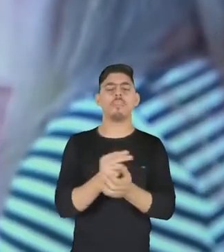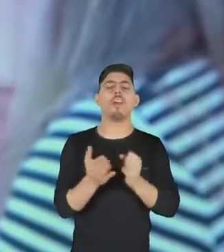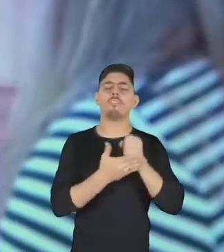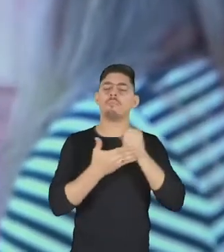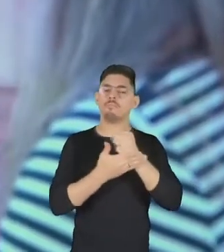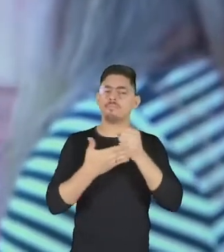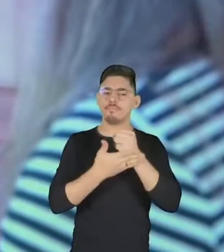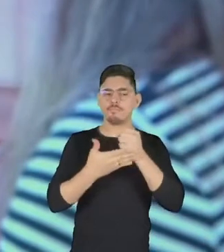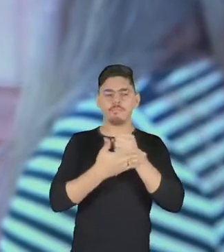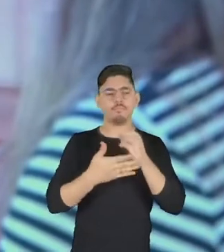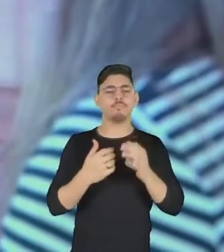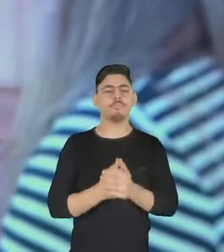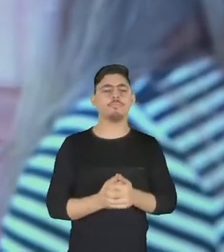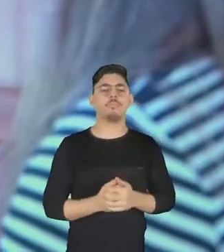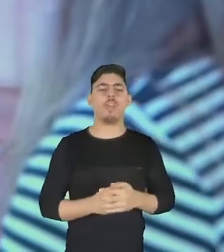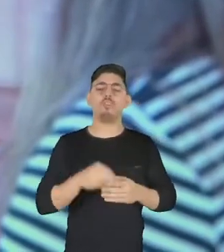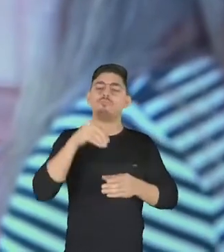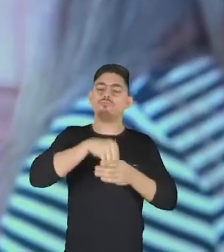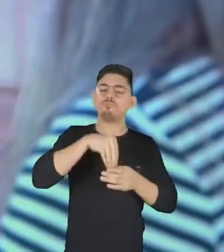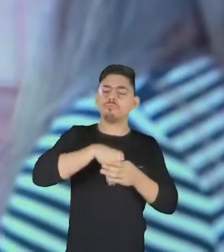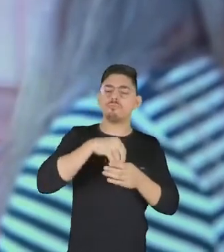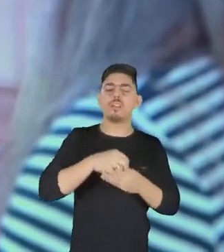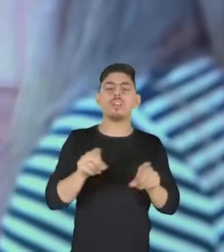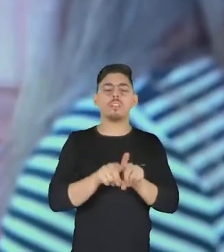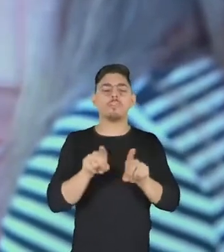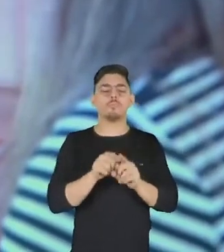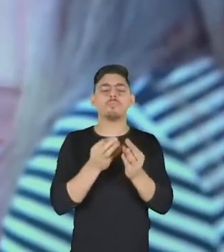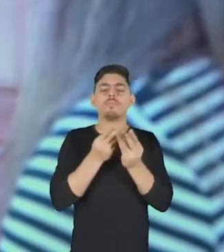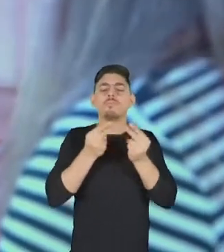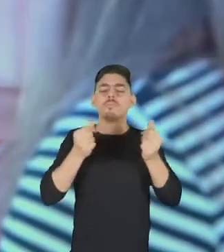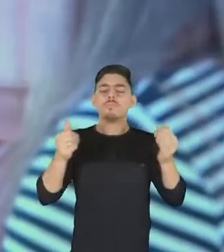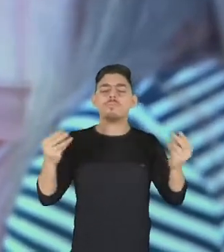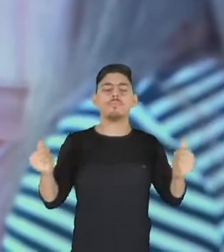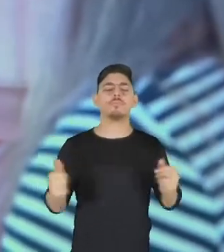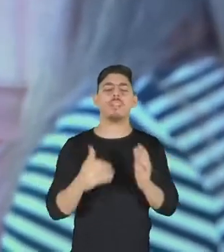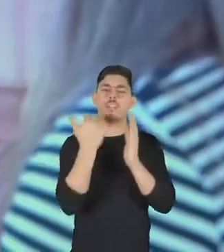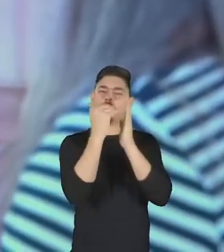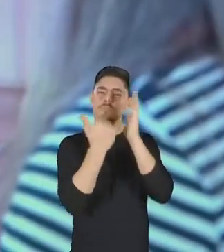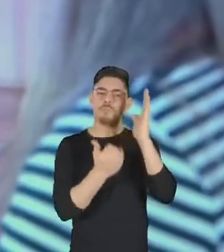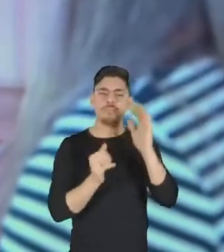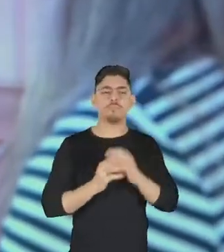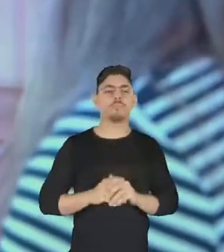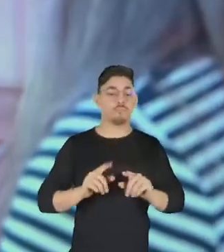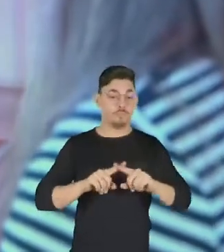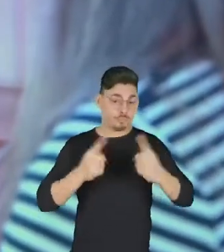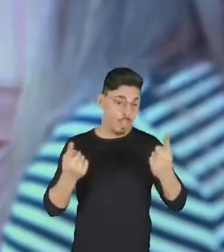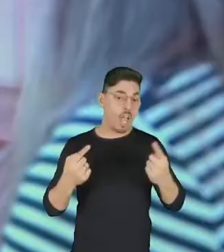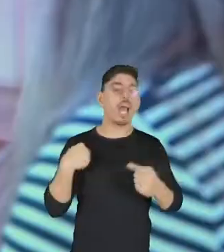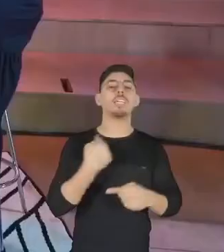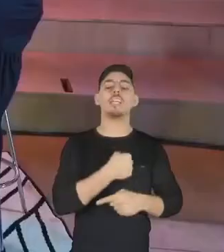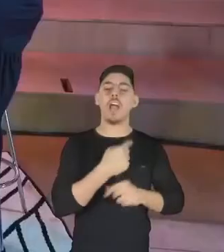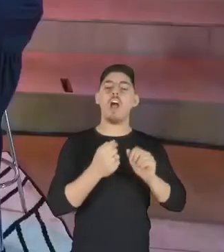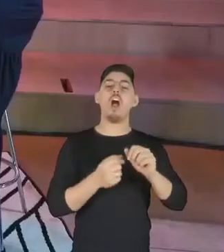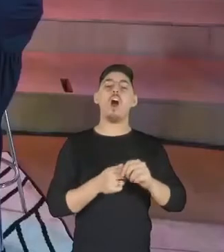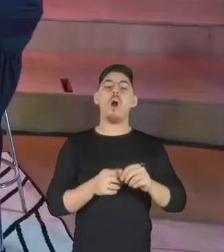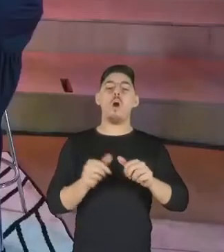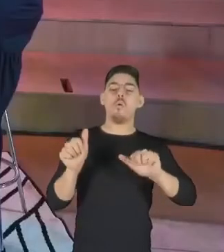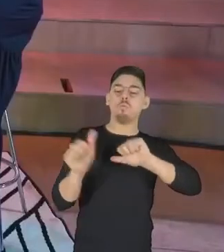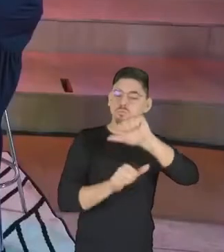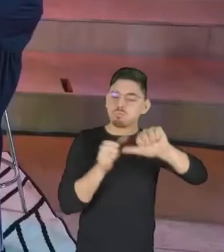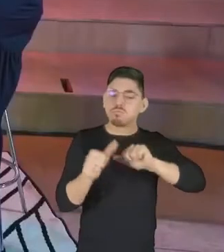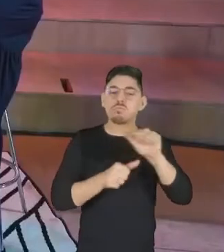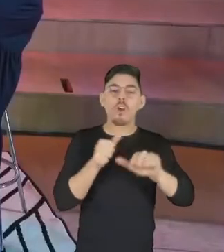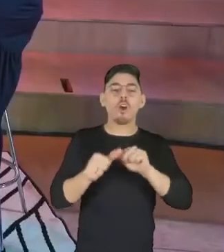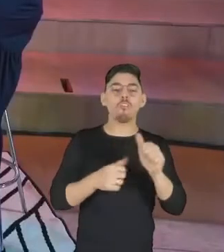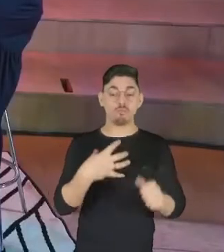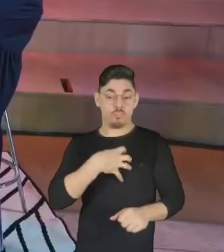conteúdo, mantendo a essência, né, do evangelho. Então a gente muda a forma, mas aquela essência